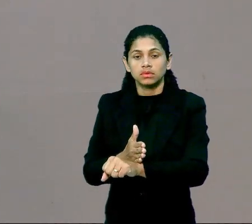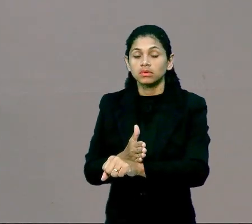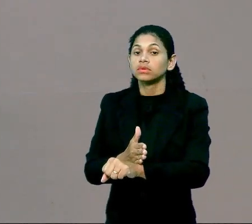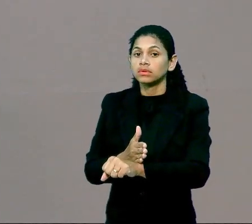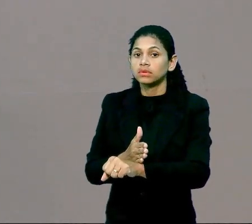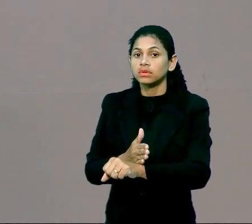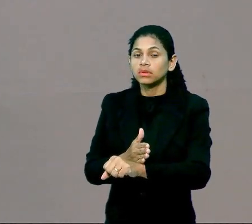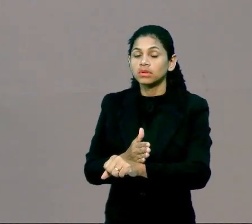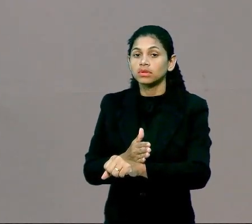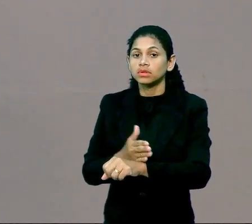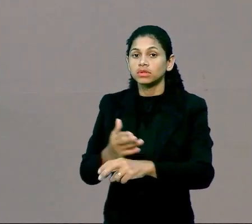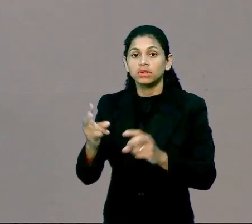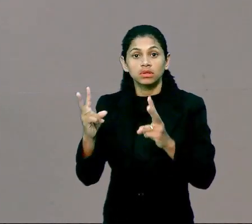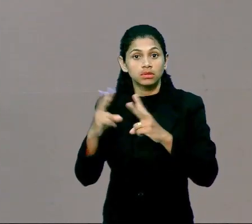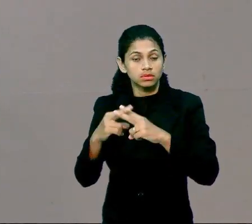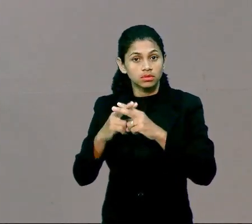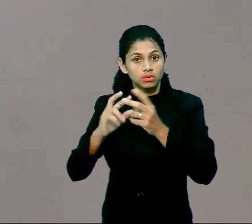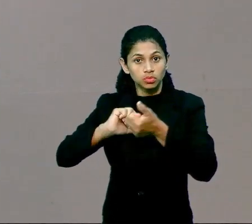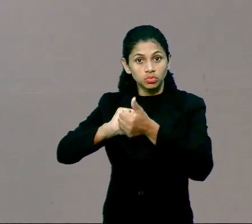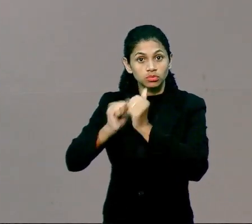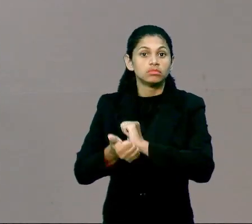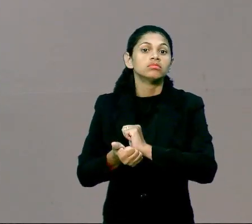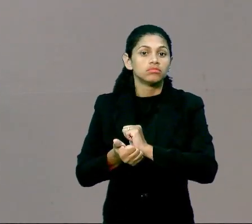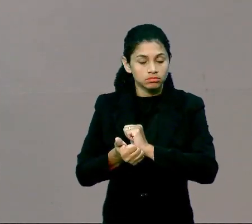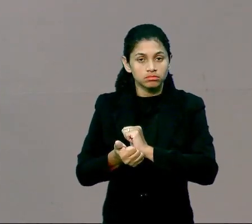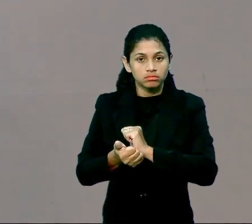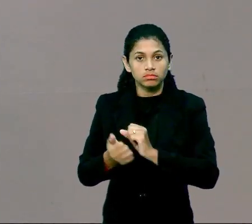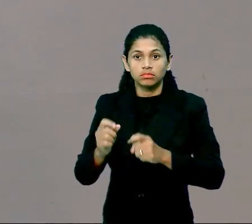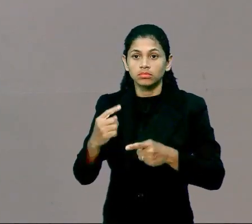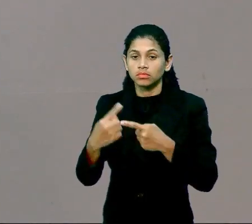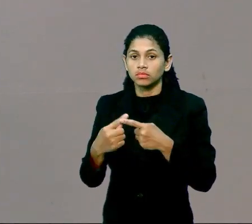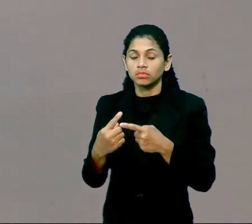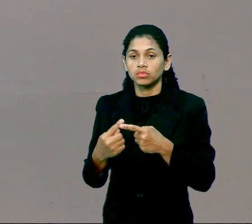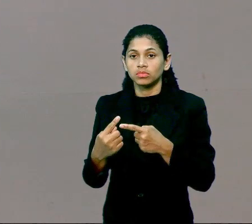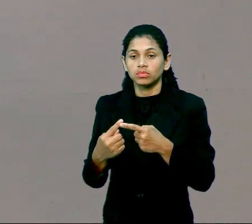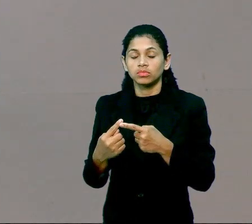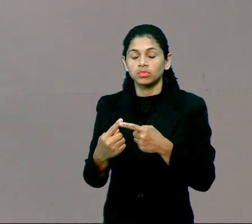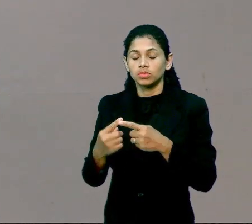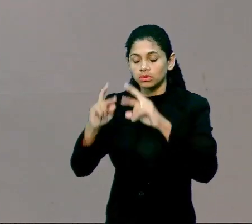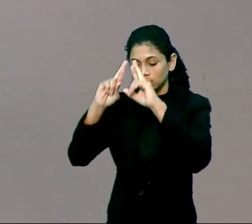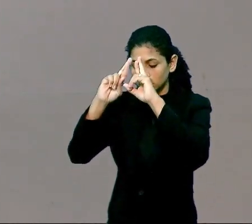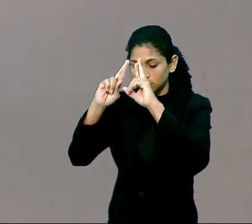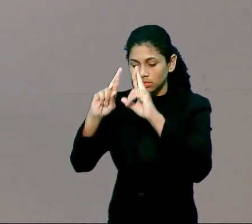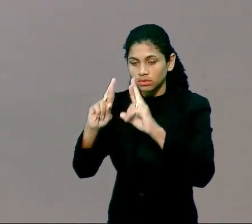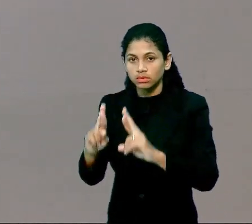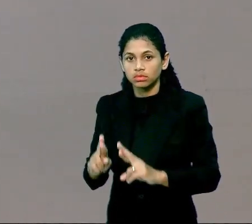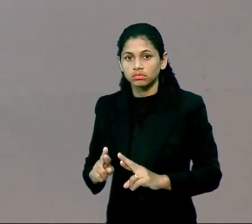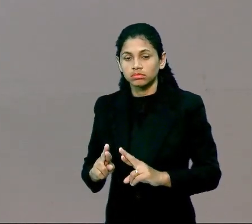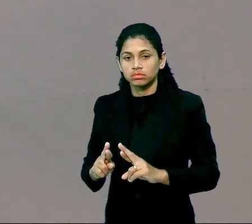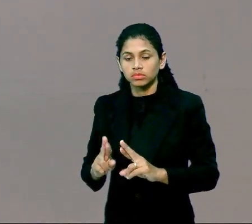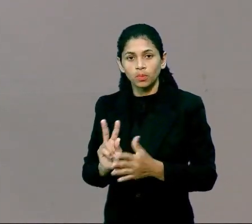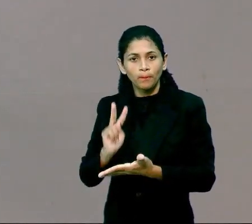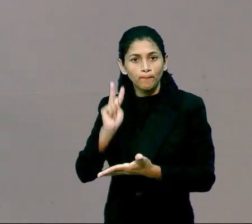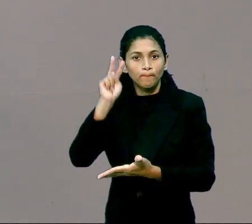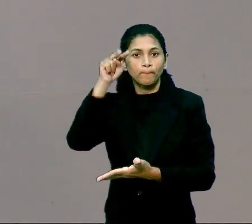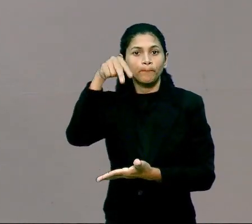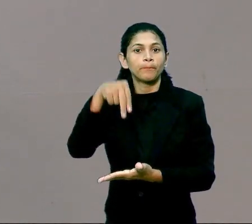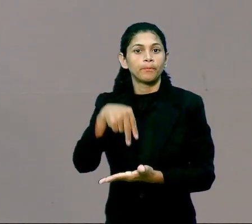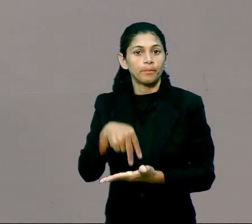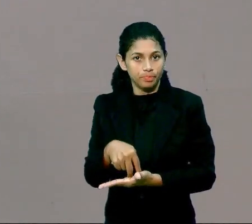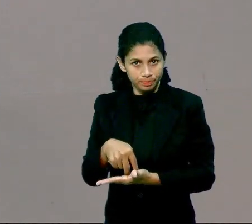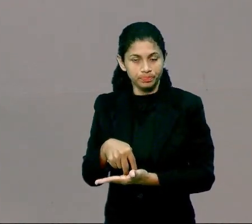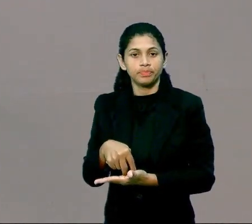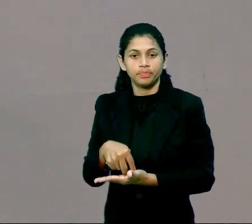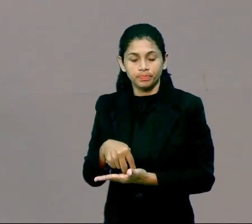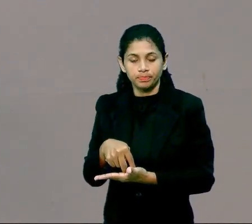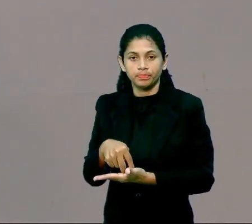aprende a ter um certo posicionamento coerente, né, e consciente em relação ao corpo